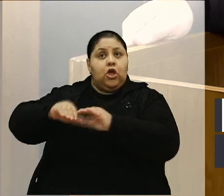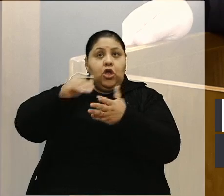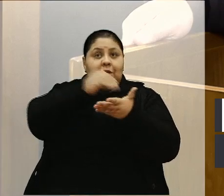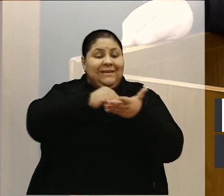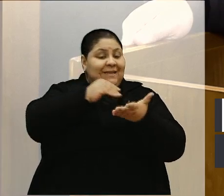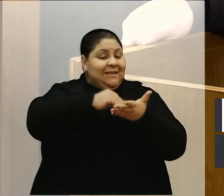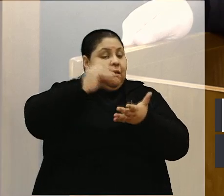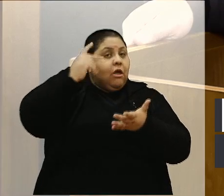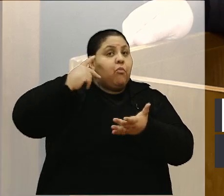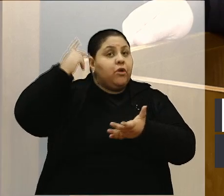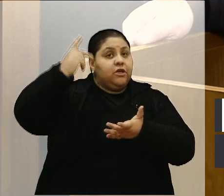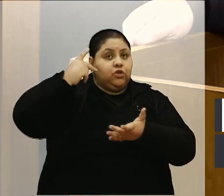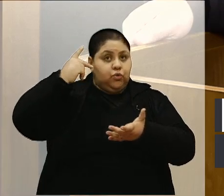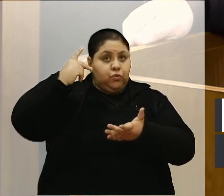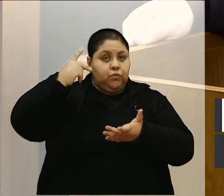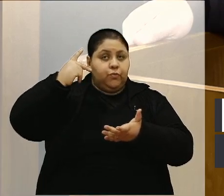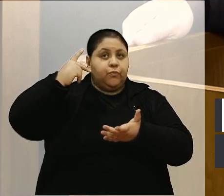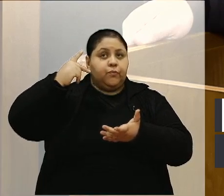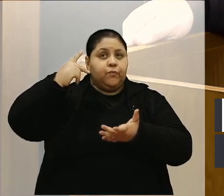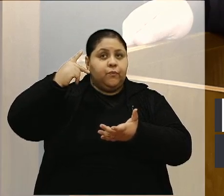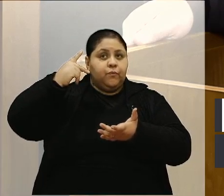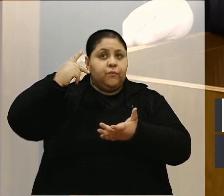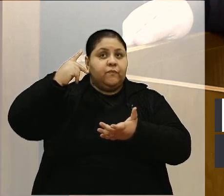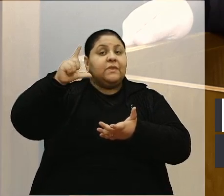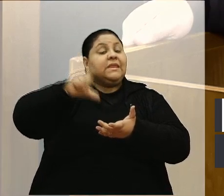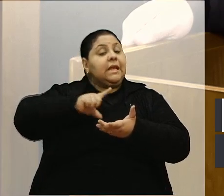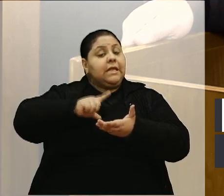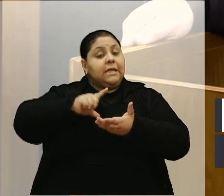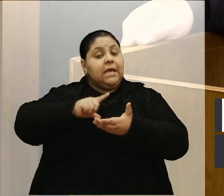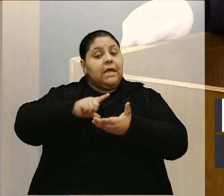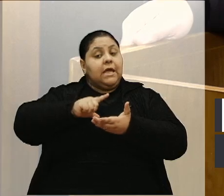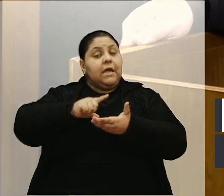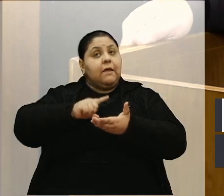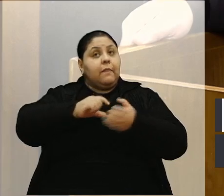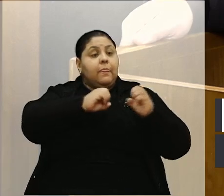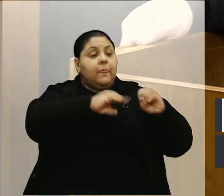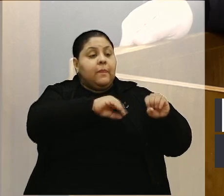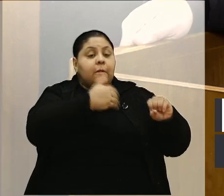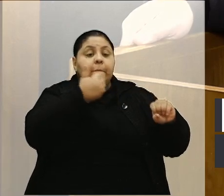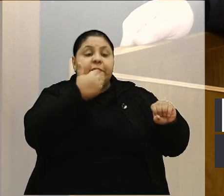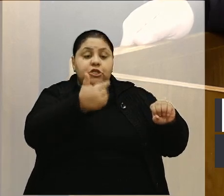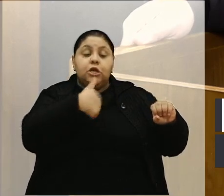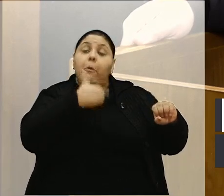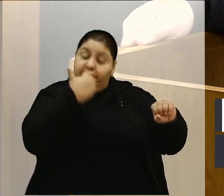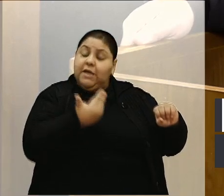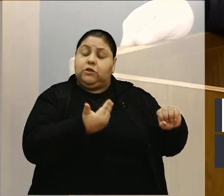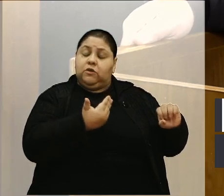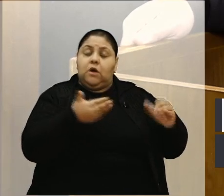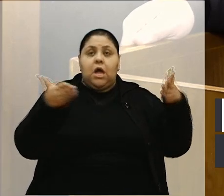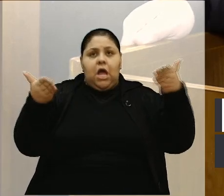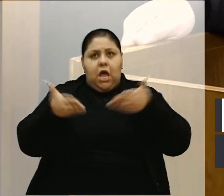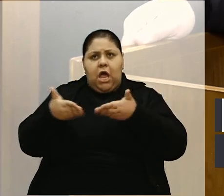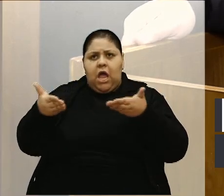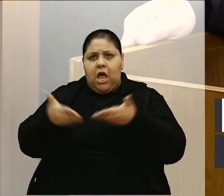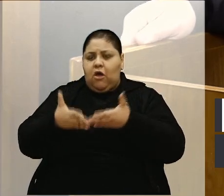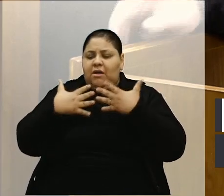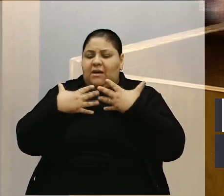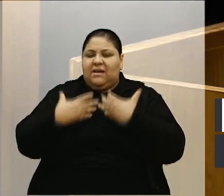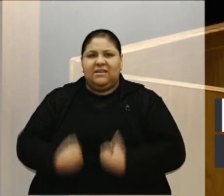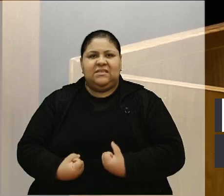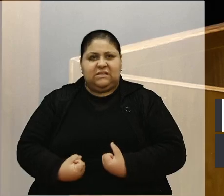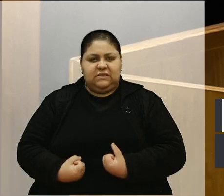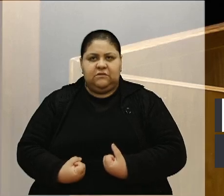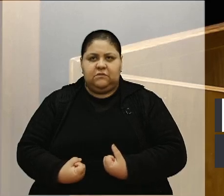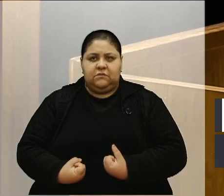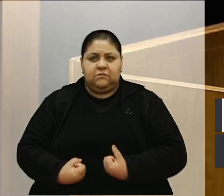político. Tá? Tem que ter educação. Pedir eu peço. Agora o cara cansa.